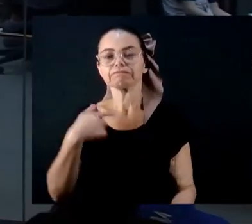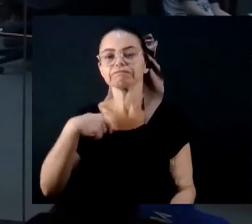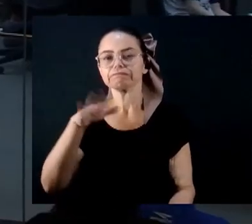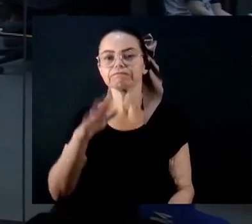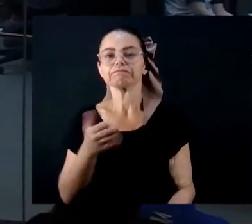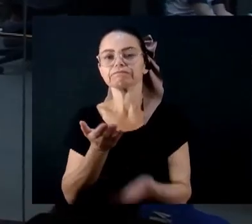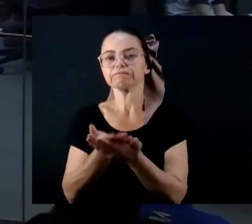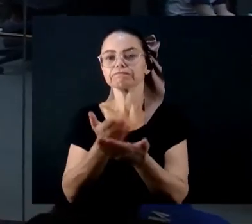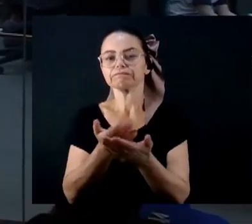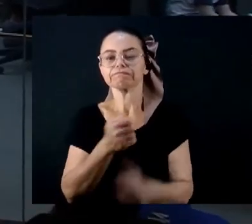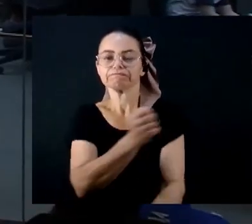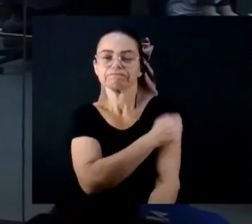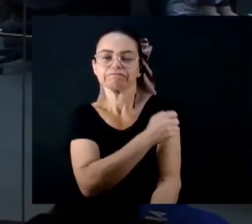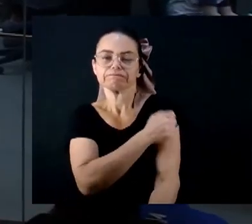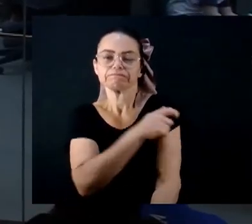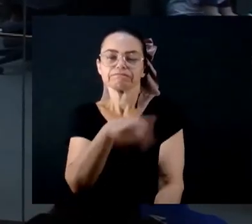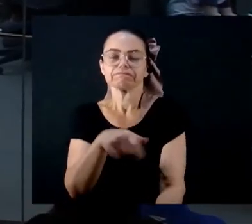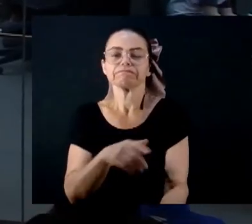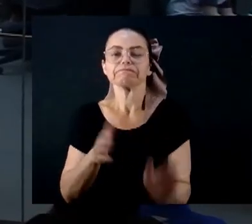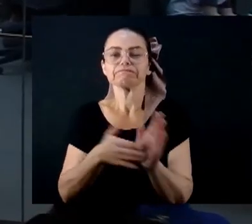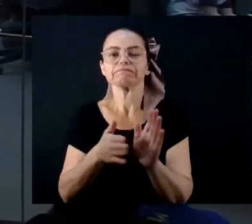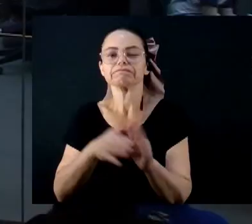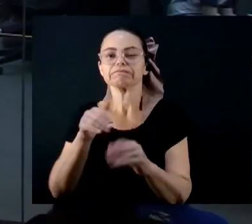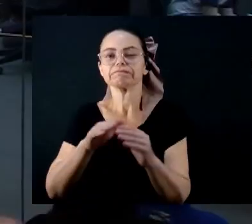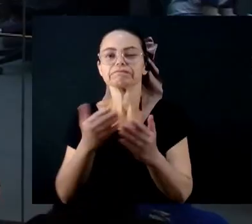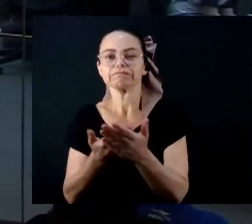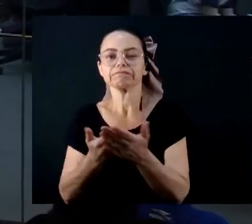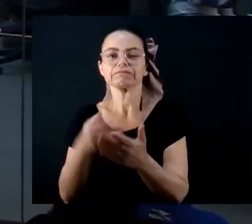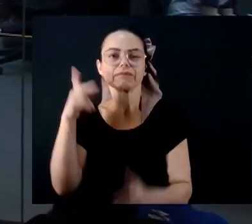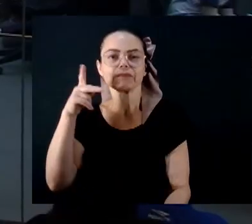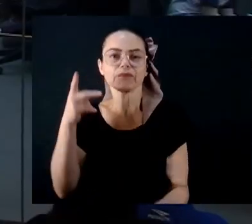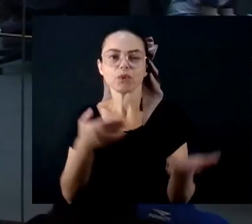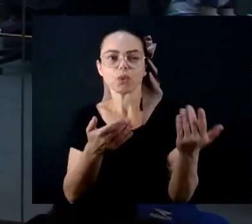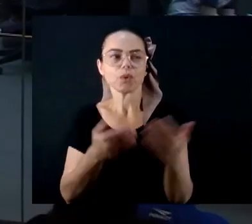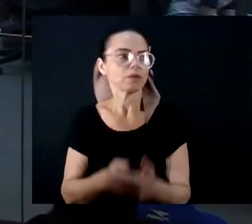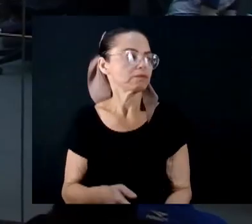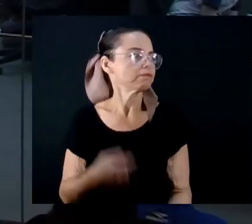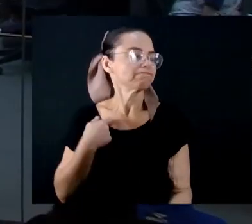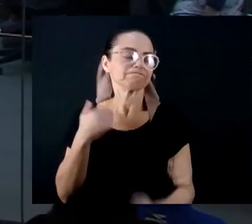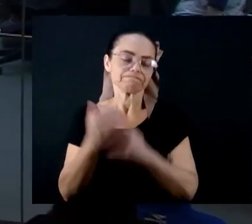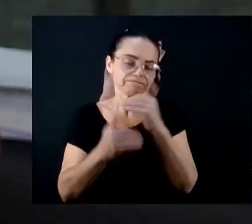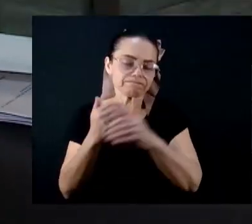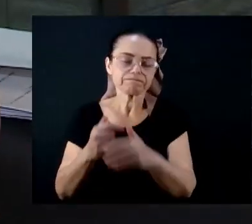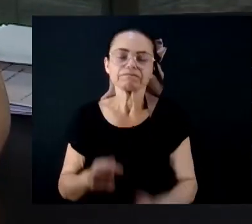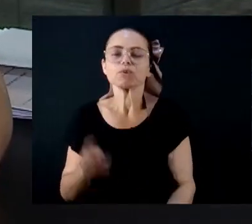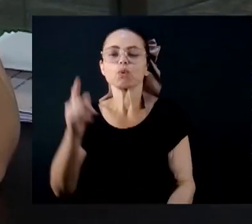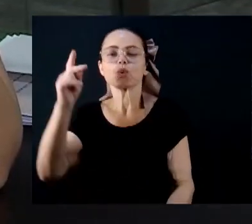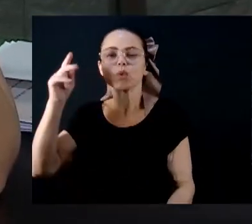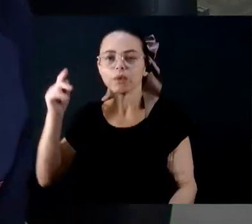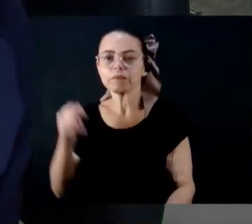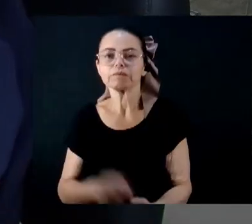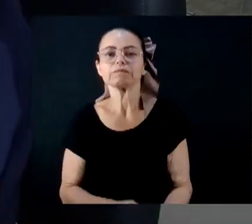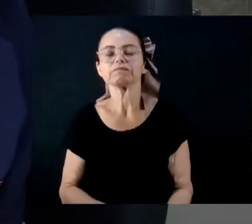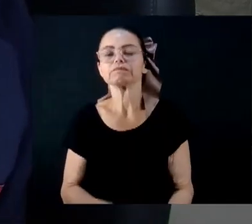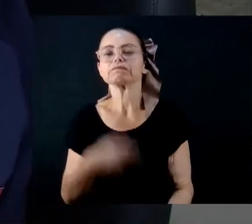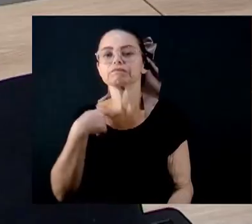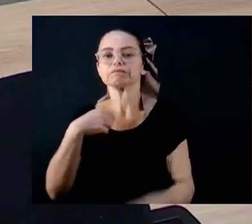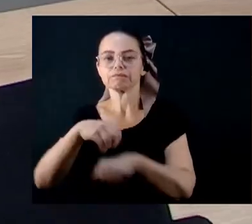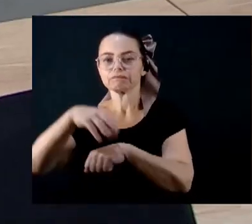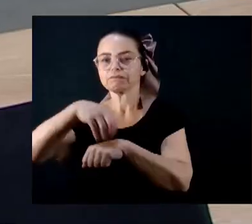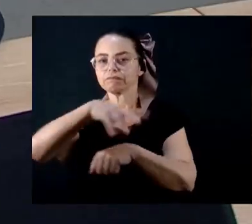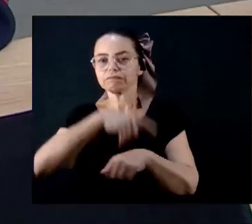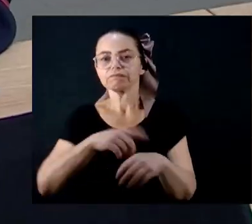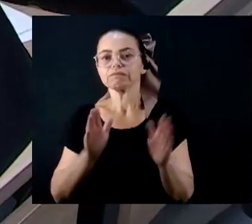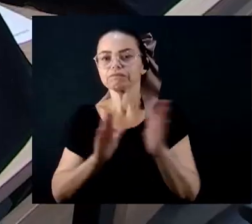alunos pensando em propostas lá na escola, porque o Parlamento Jovem lá já é desenvolvido já há um bom tempo. Partilha, inclusive, eles têm momento já com